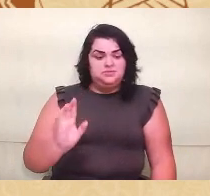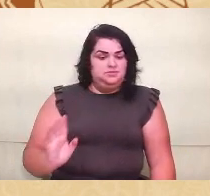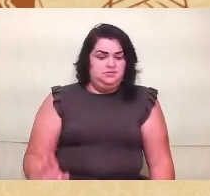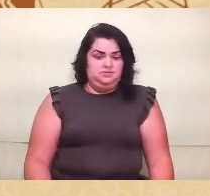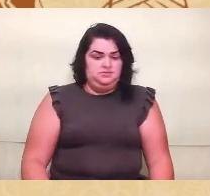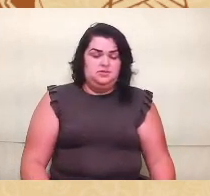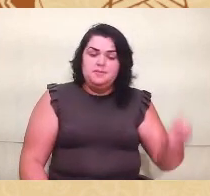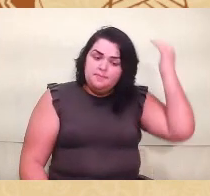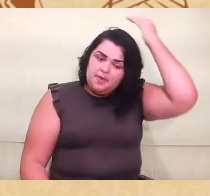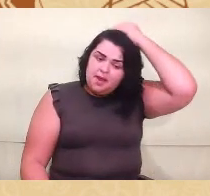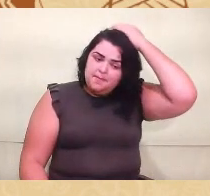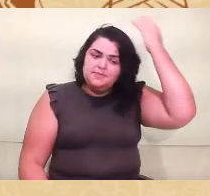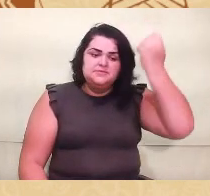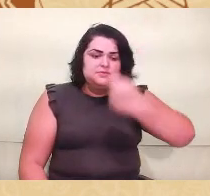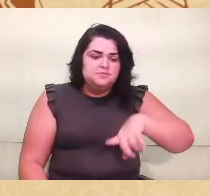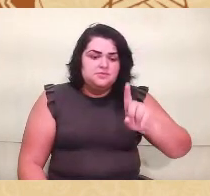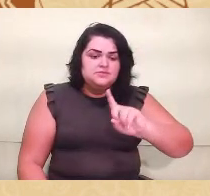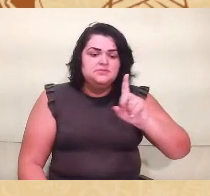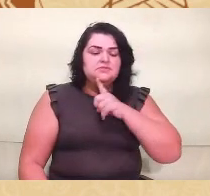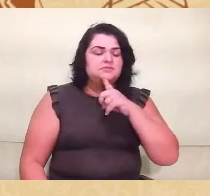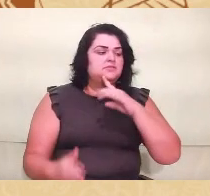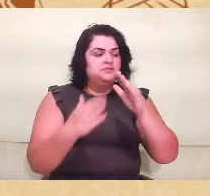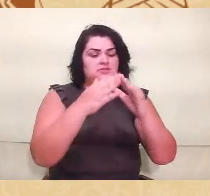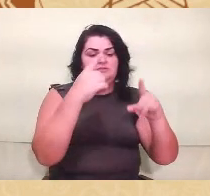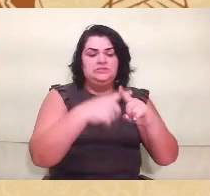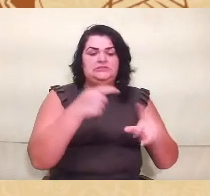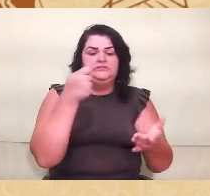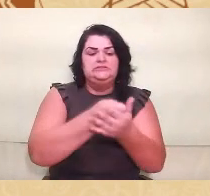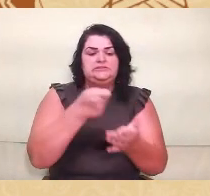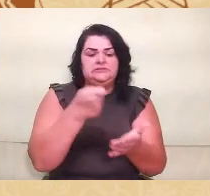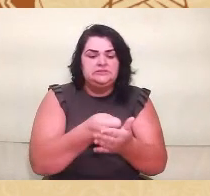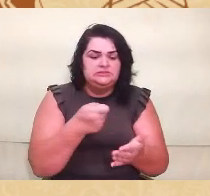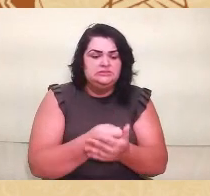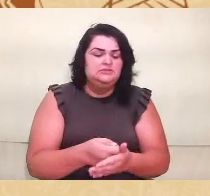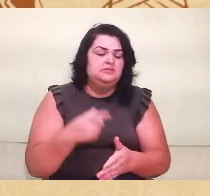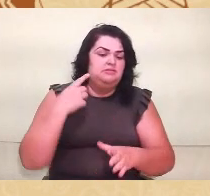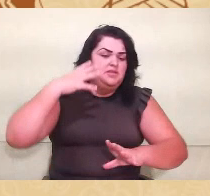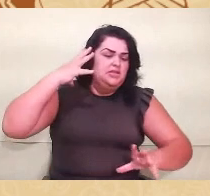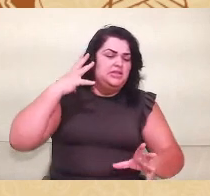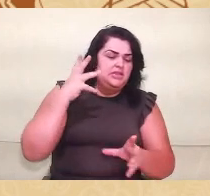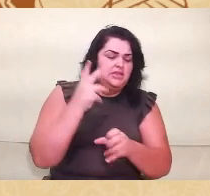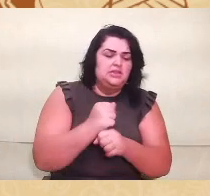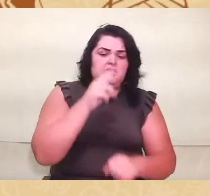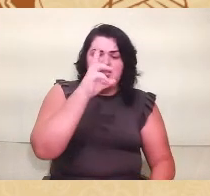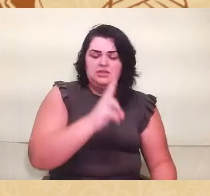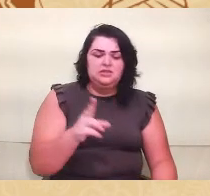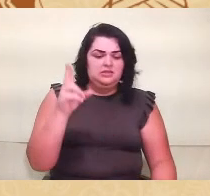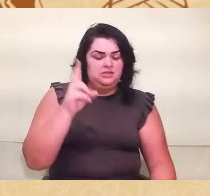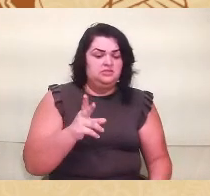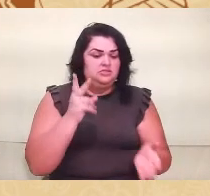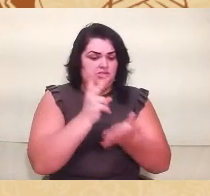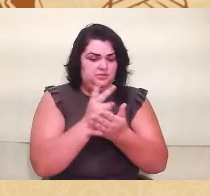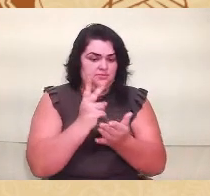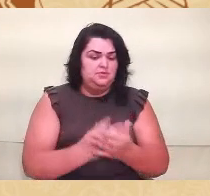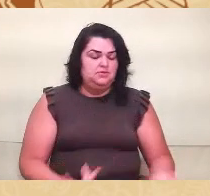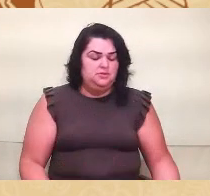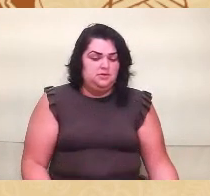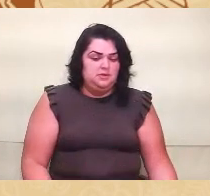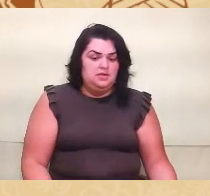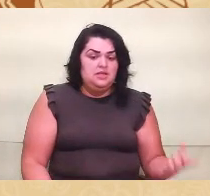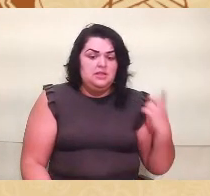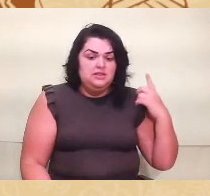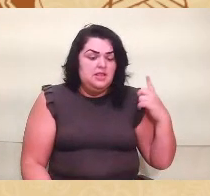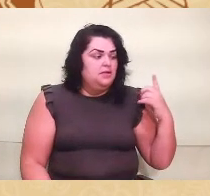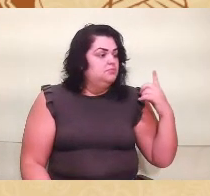papas, pontífices, igrejas ou textos sagrados, encíclicas, religiões, dogmas. Temos lenda, temos